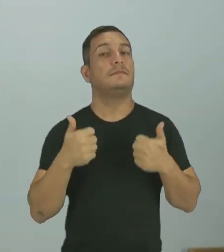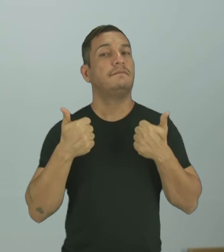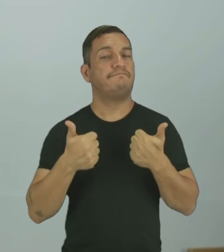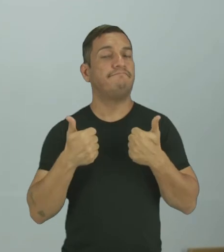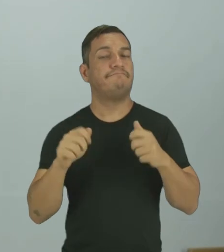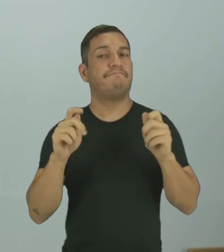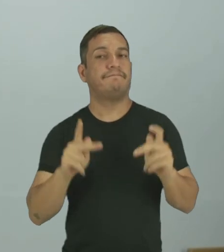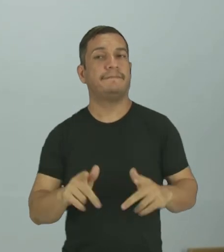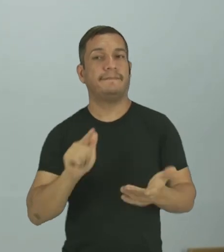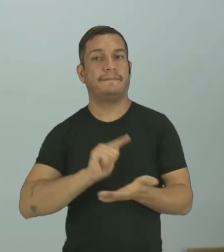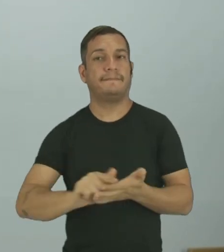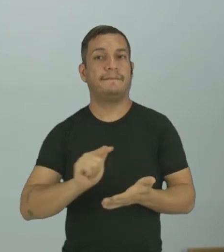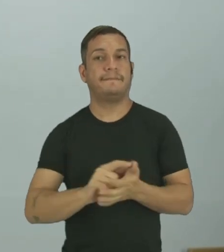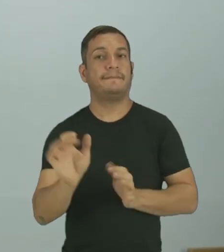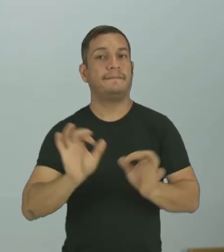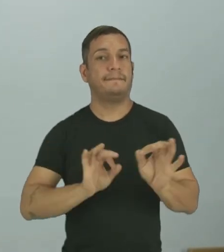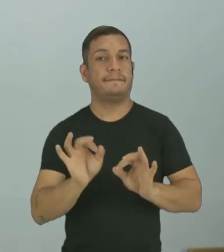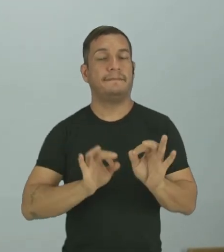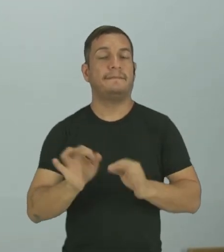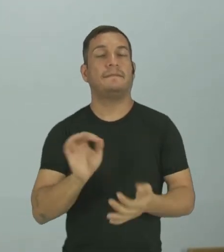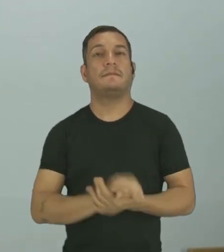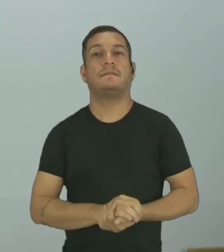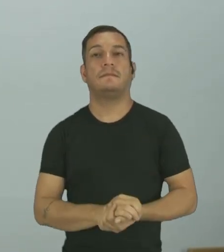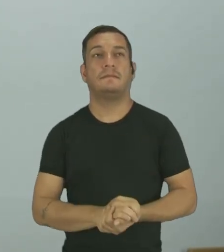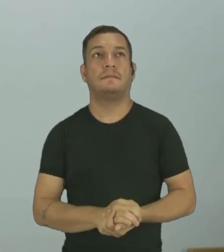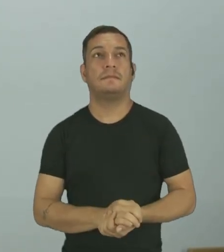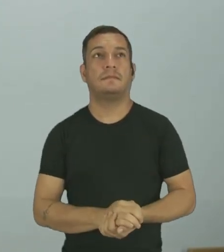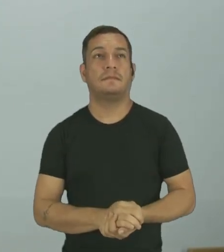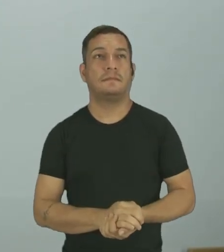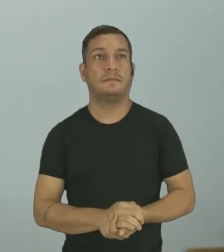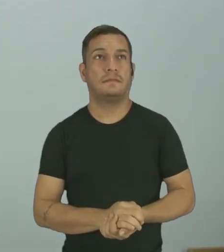harmonioso, limpo e bem organizado.